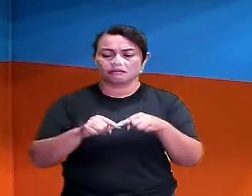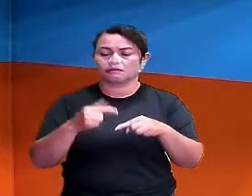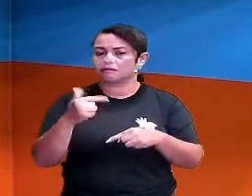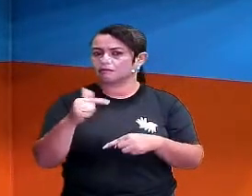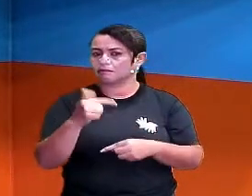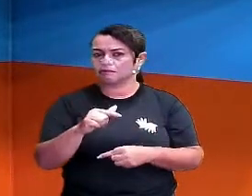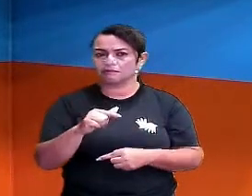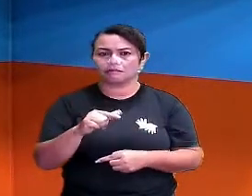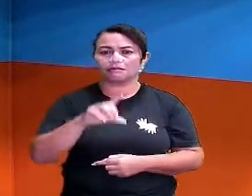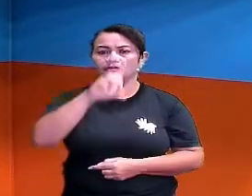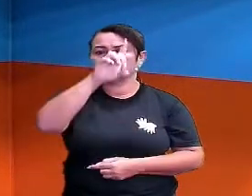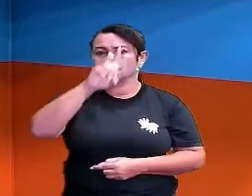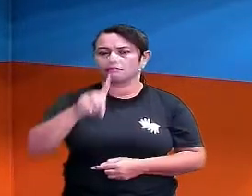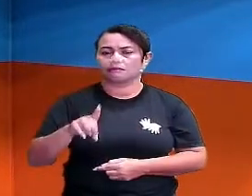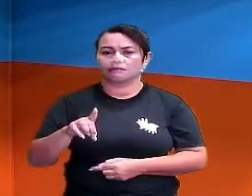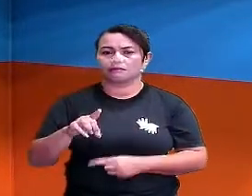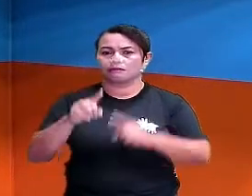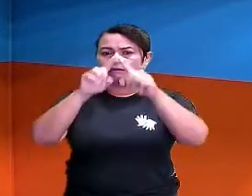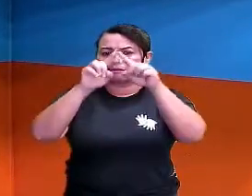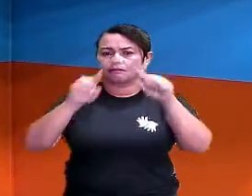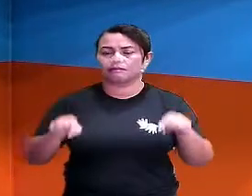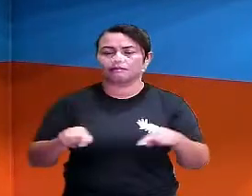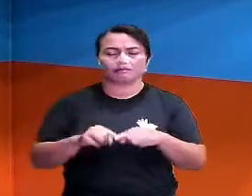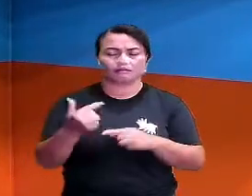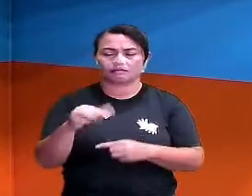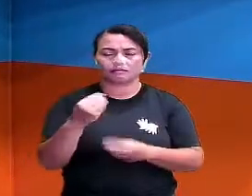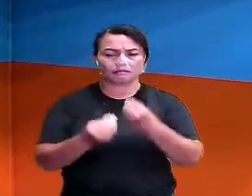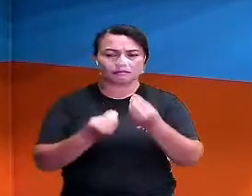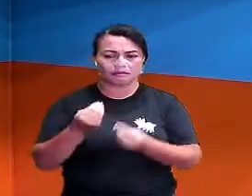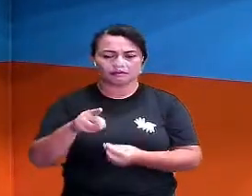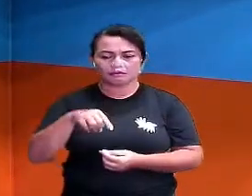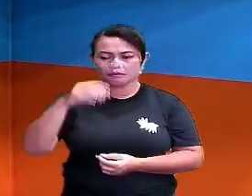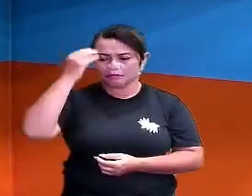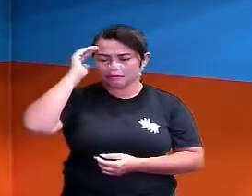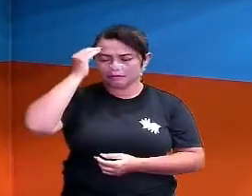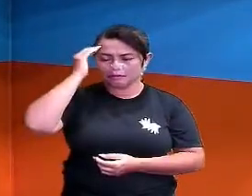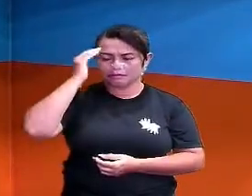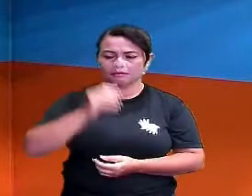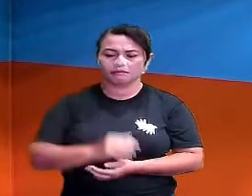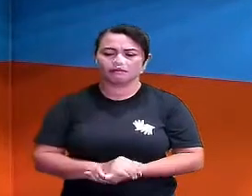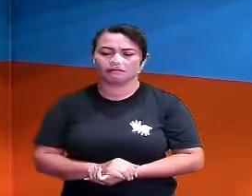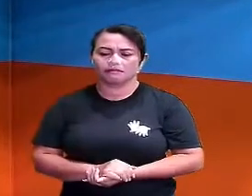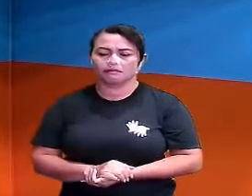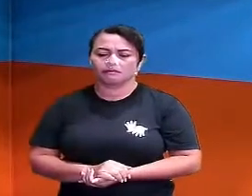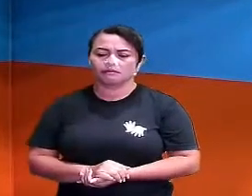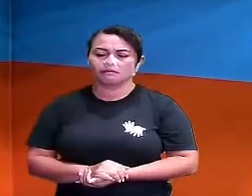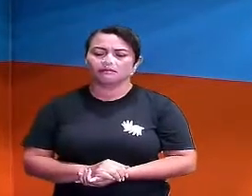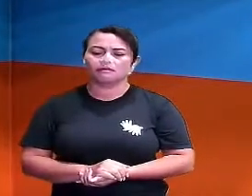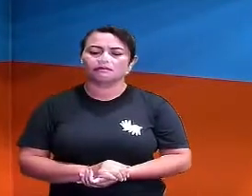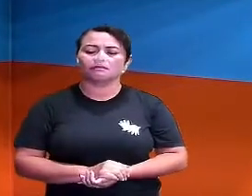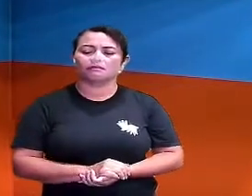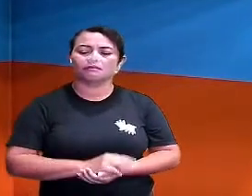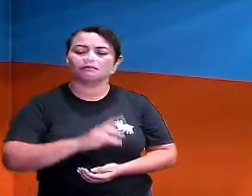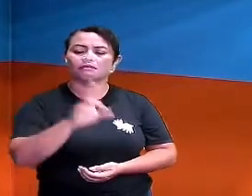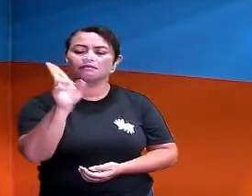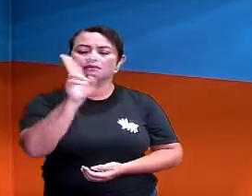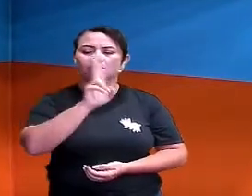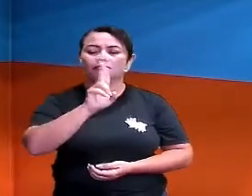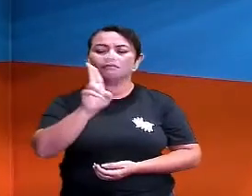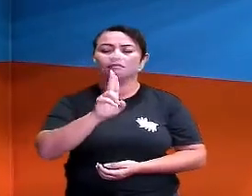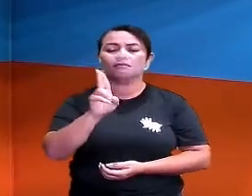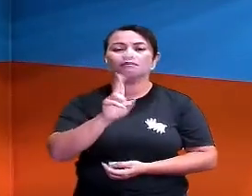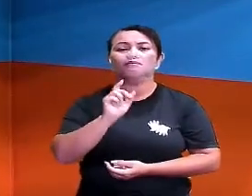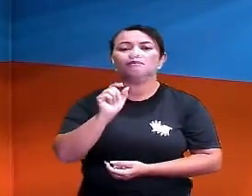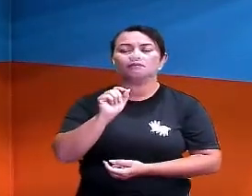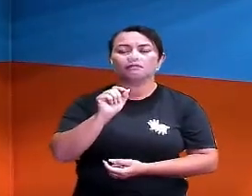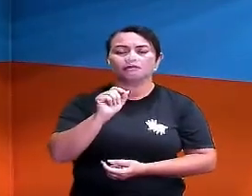possui diagonal. Beleza? Deu para entender? Então, vamos seguir. Nomenclatura dos polígonos. Os